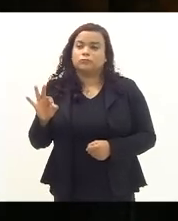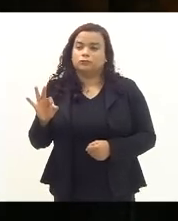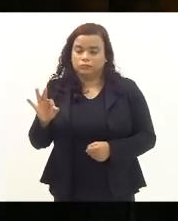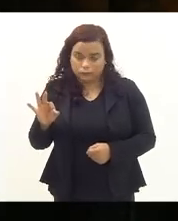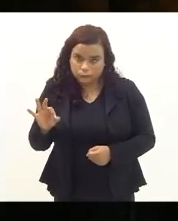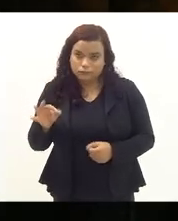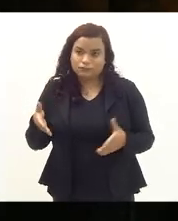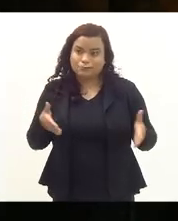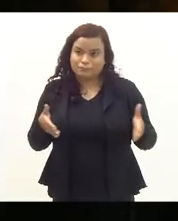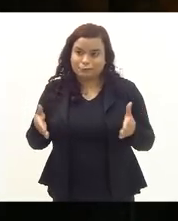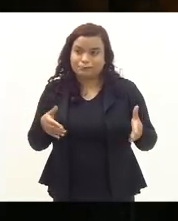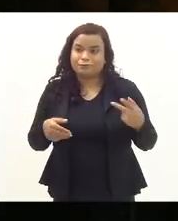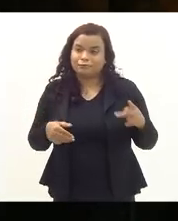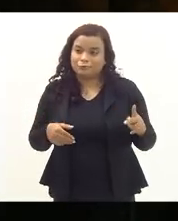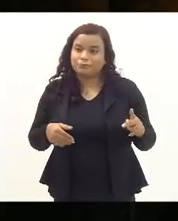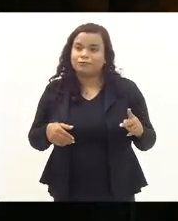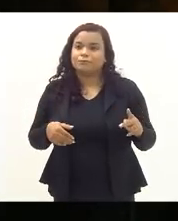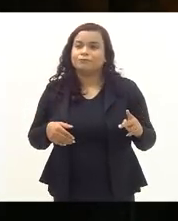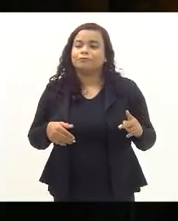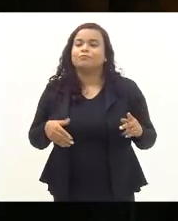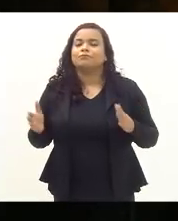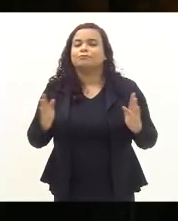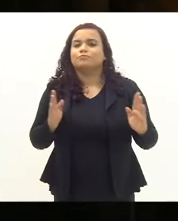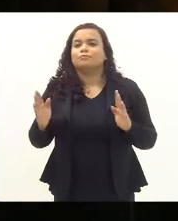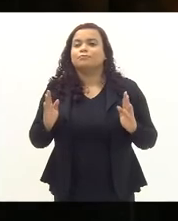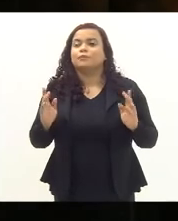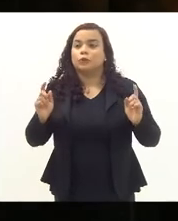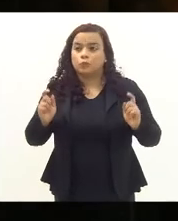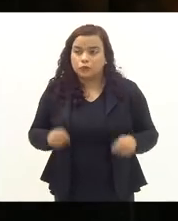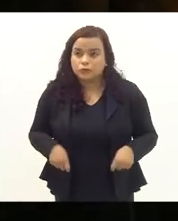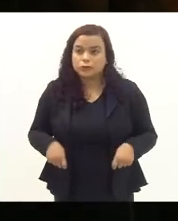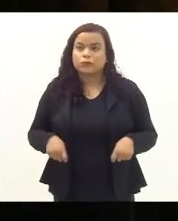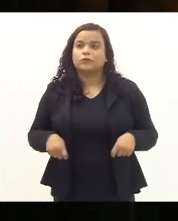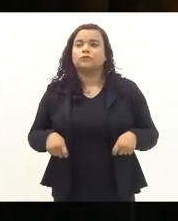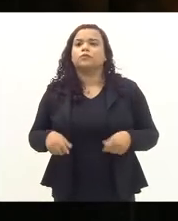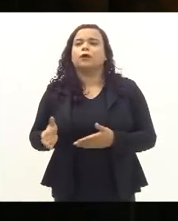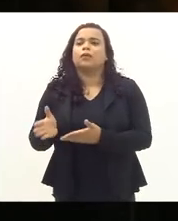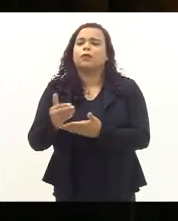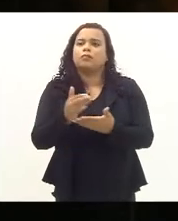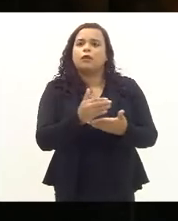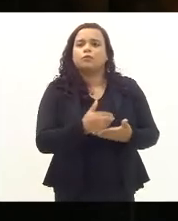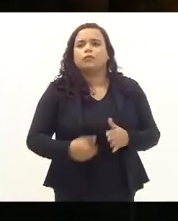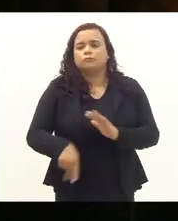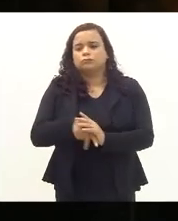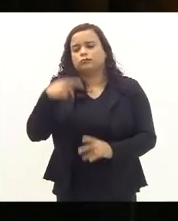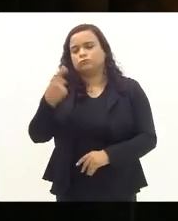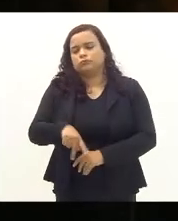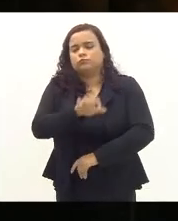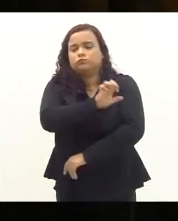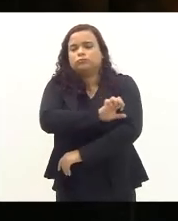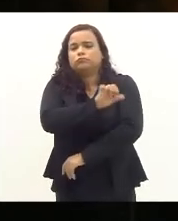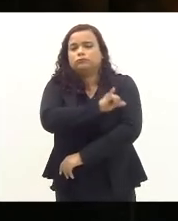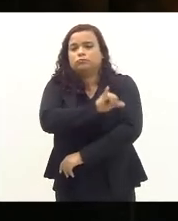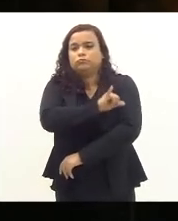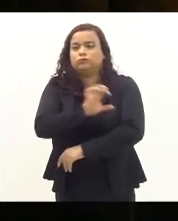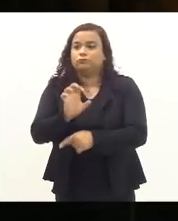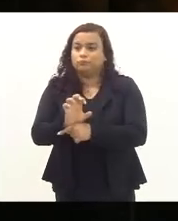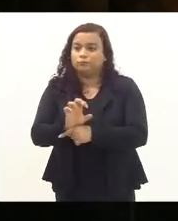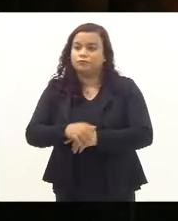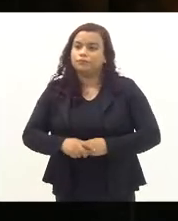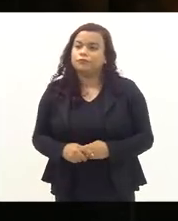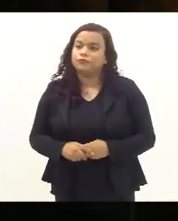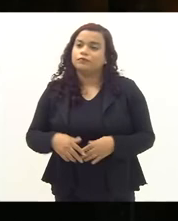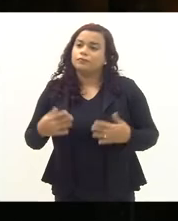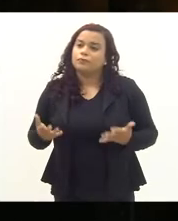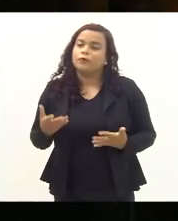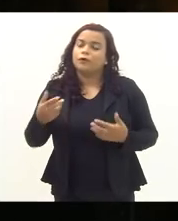nesse período de possibilidade de arrecadação puxe para o Estado do Rio de Janeiro e aí